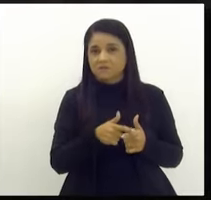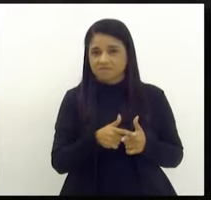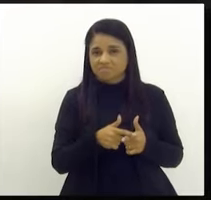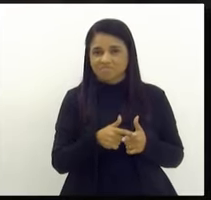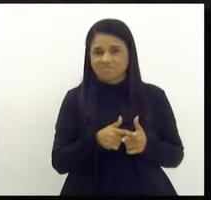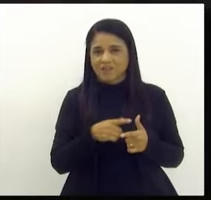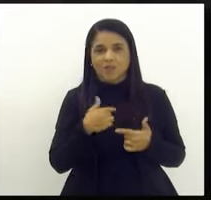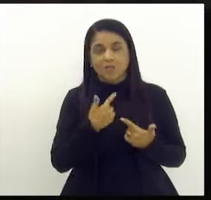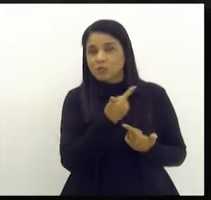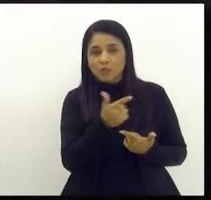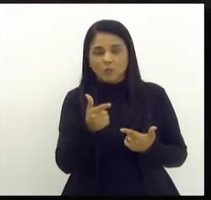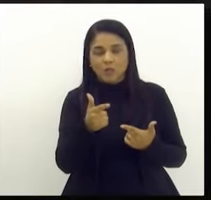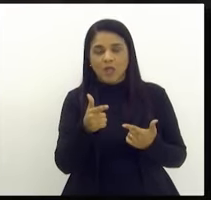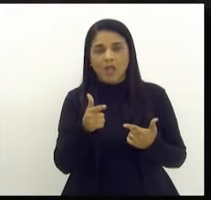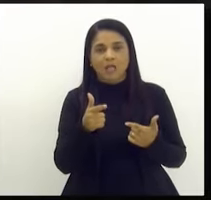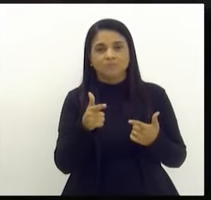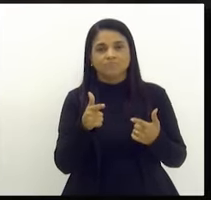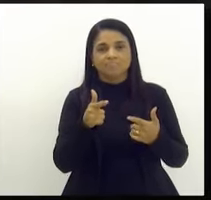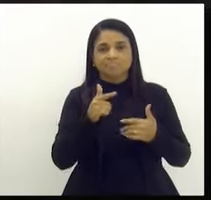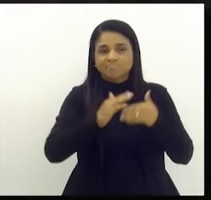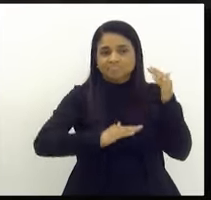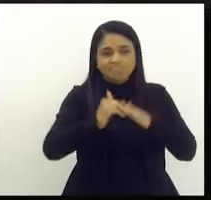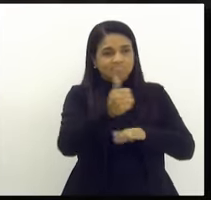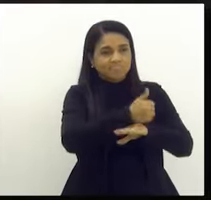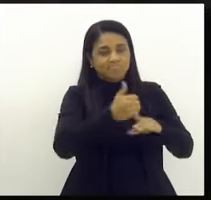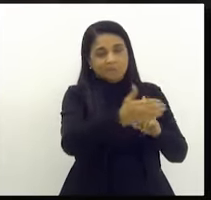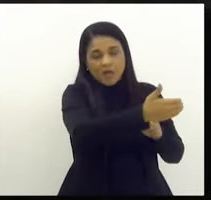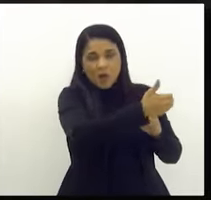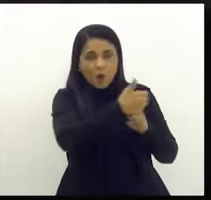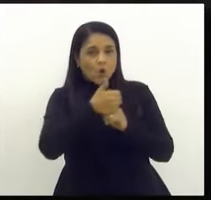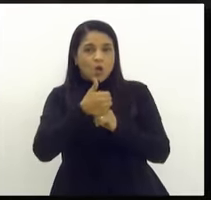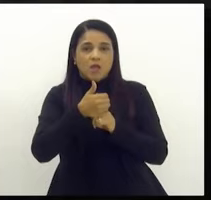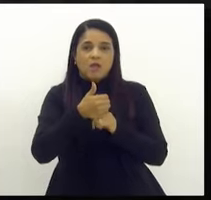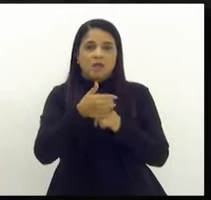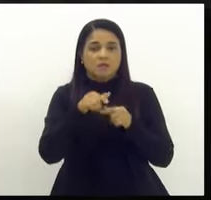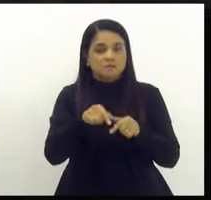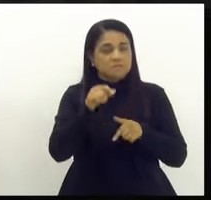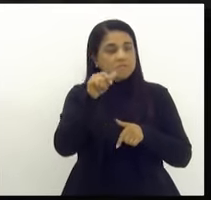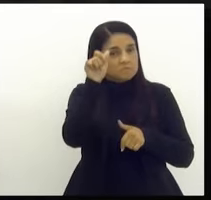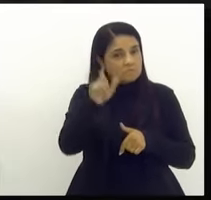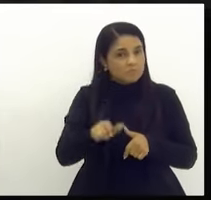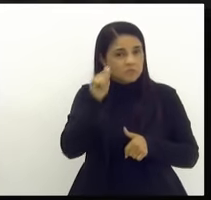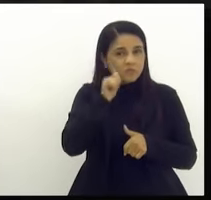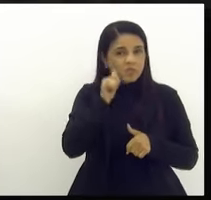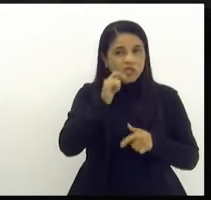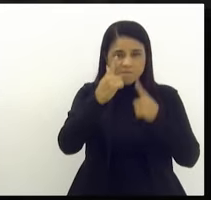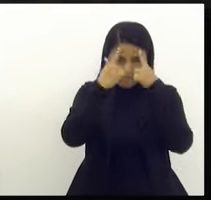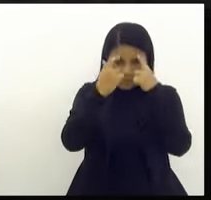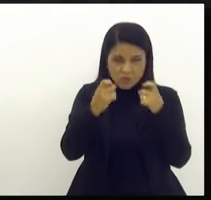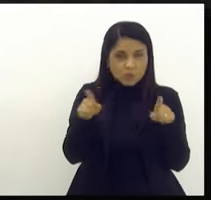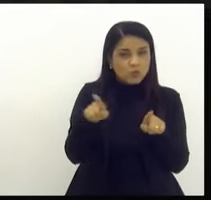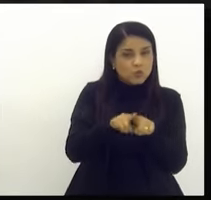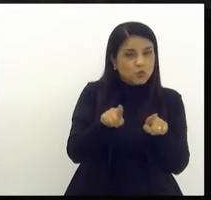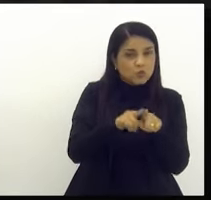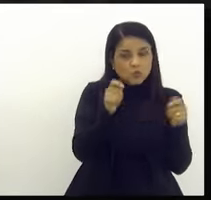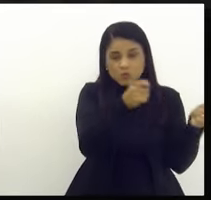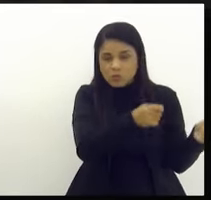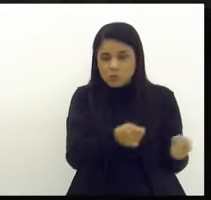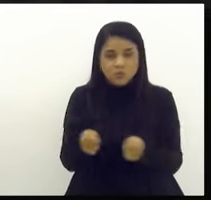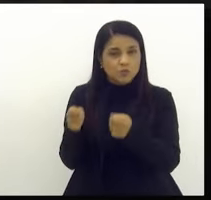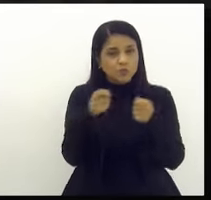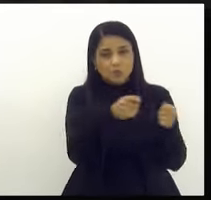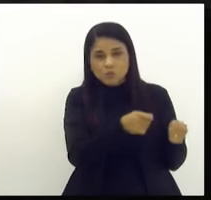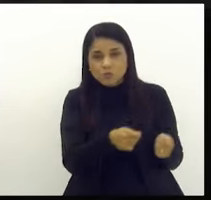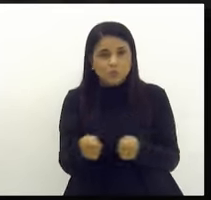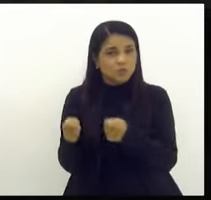rede de acolhimento para essas mulheres essas mulheres estão violentadas cotidianamente e não há políticas